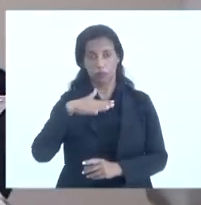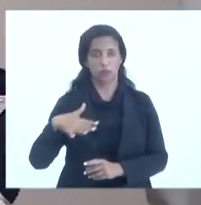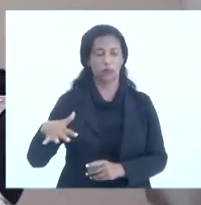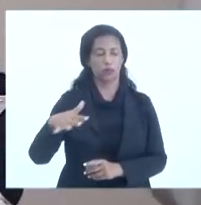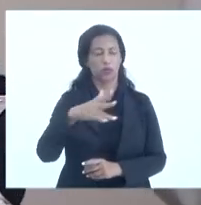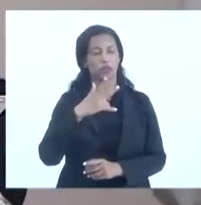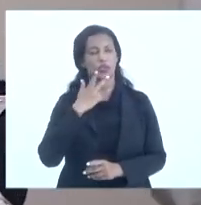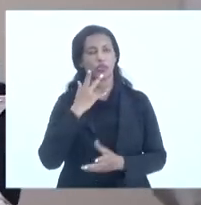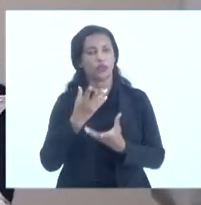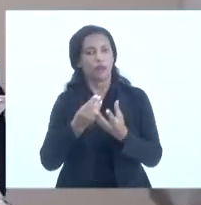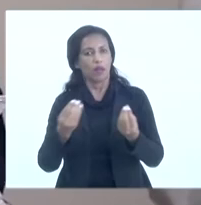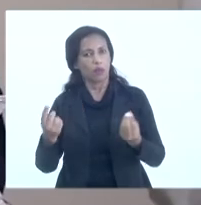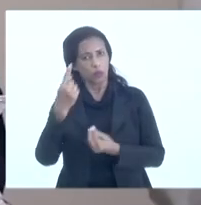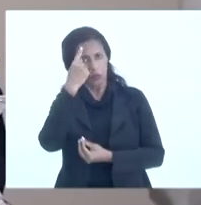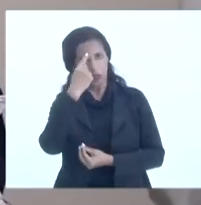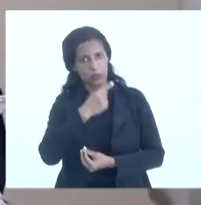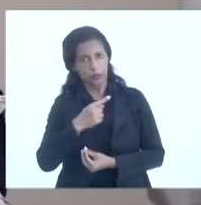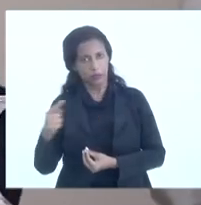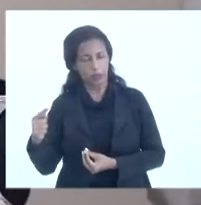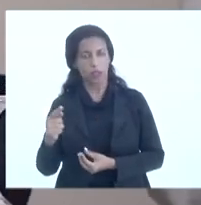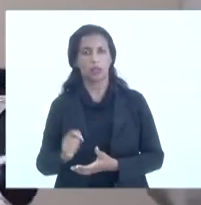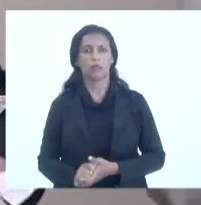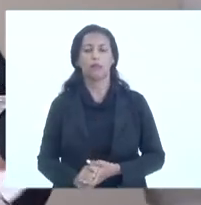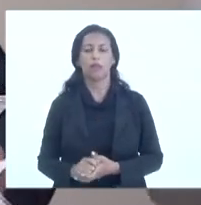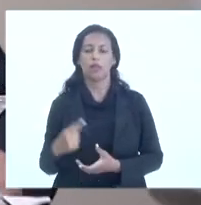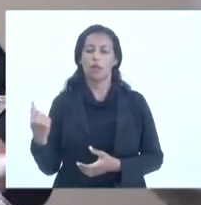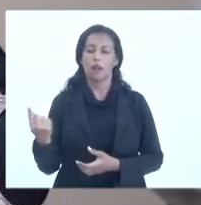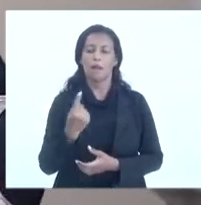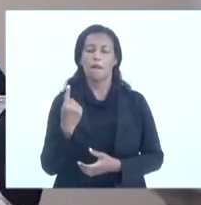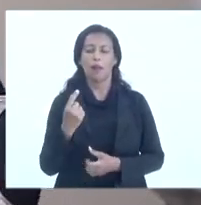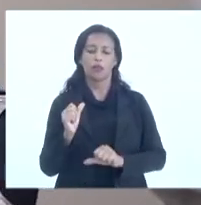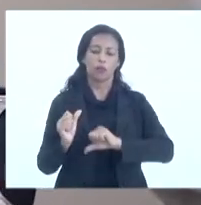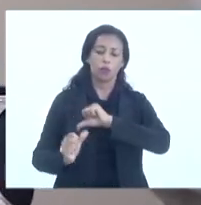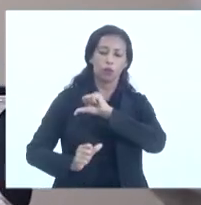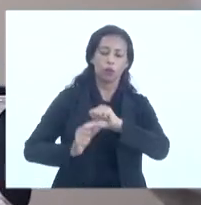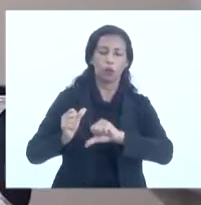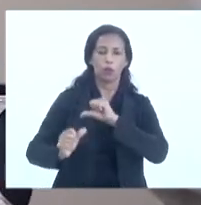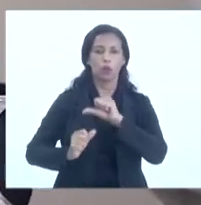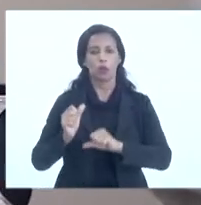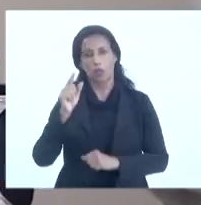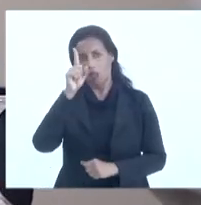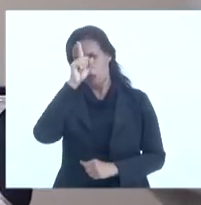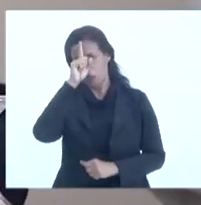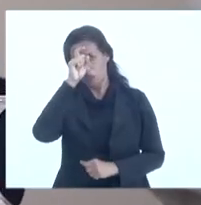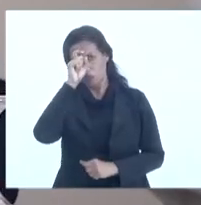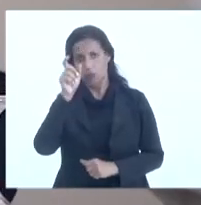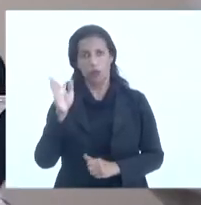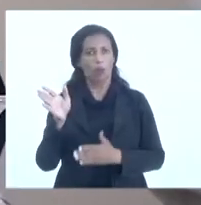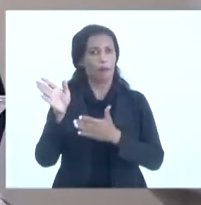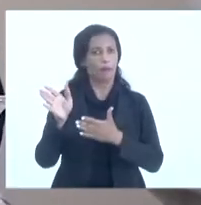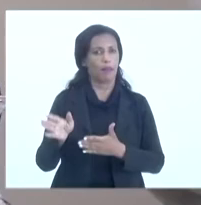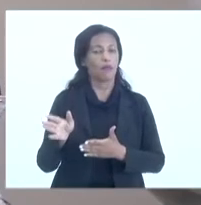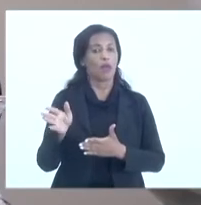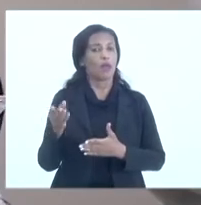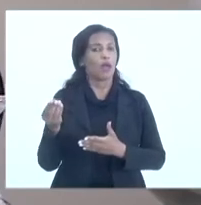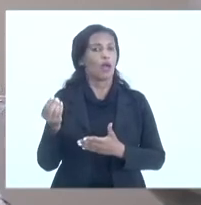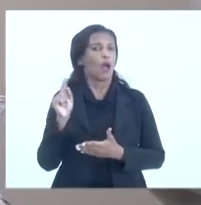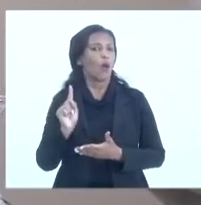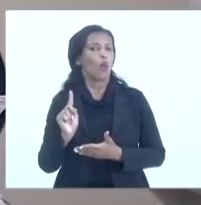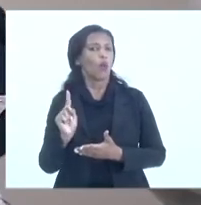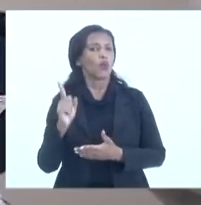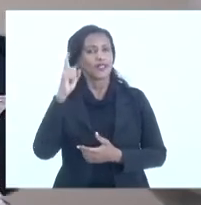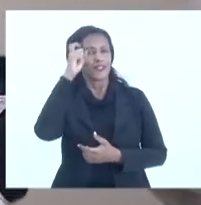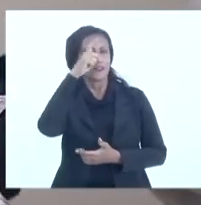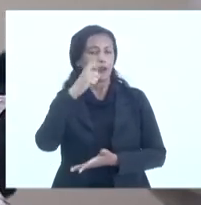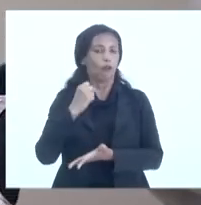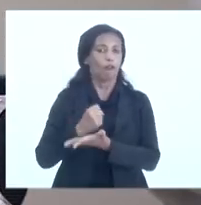muito sobre isso na próxima semana, para que a gente possa mudar o perfil desse momento do hospital. A única dificuldade é a questão da